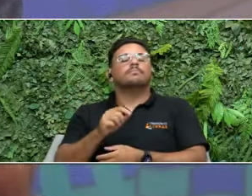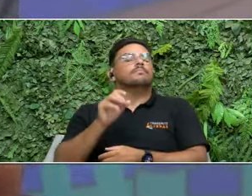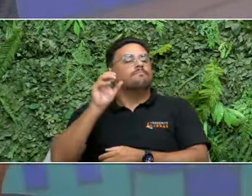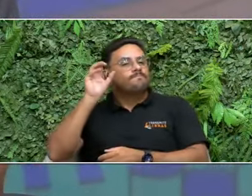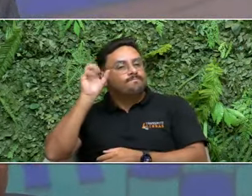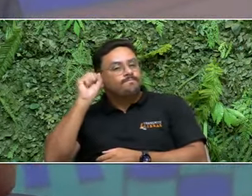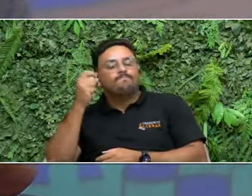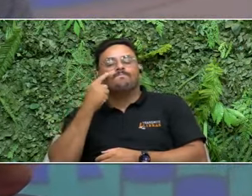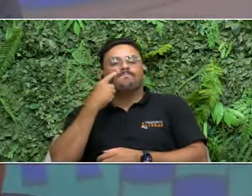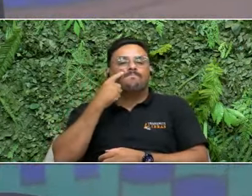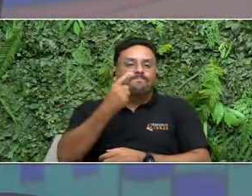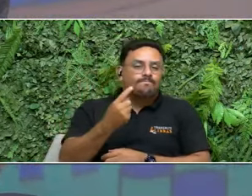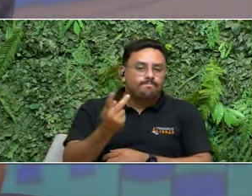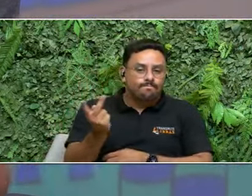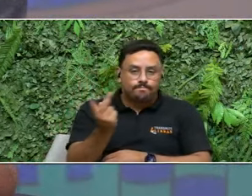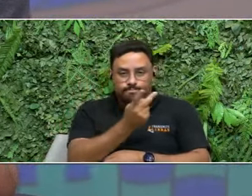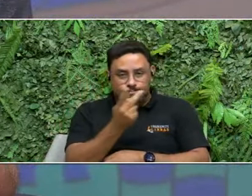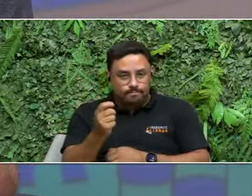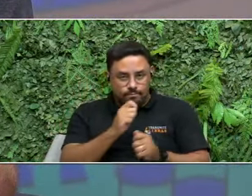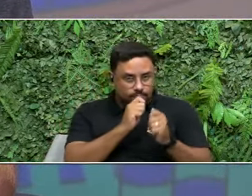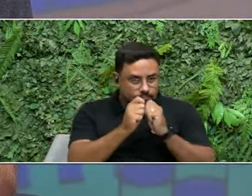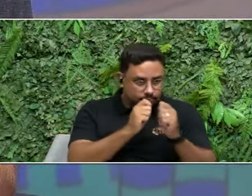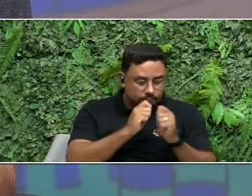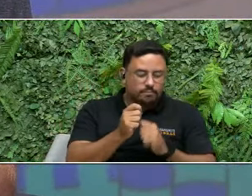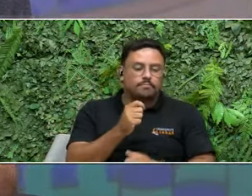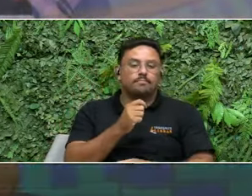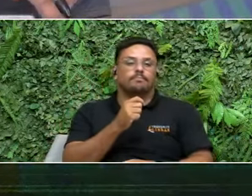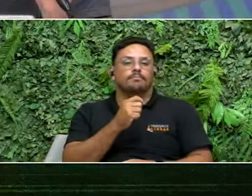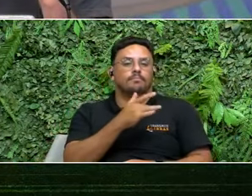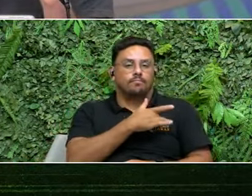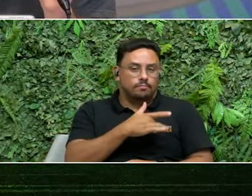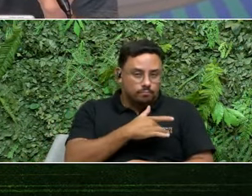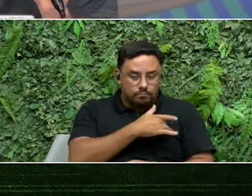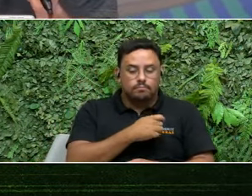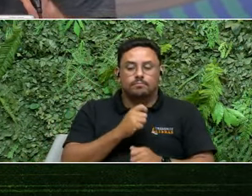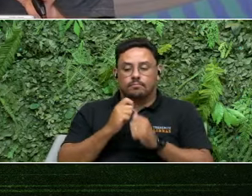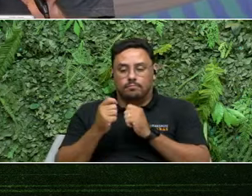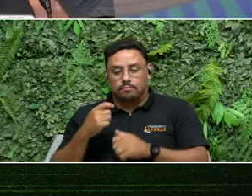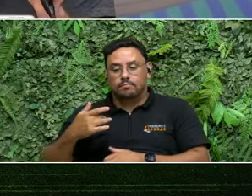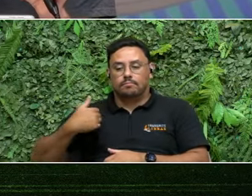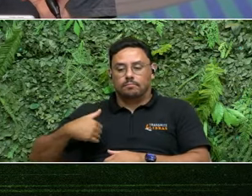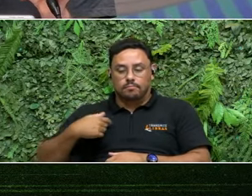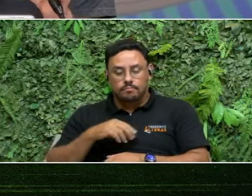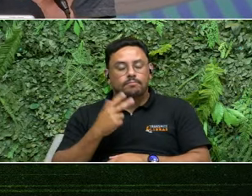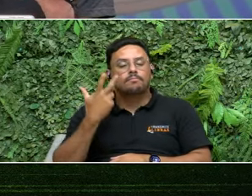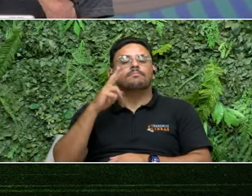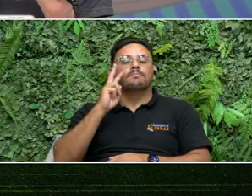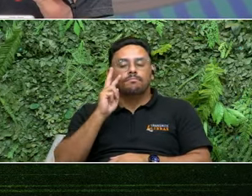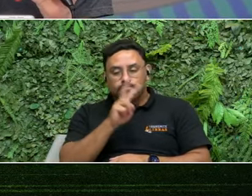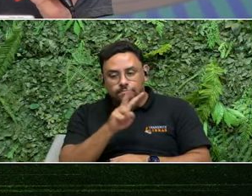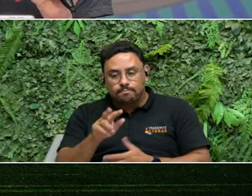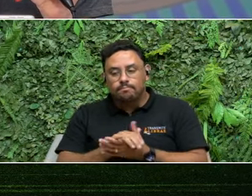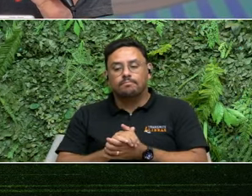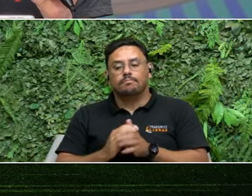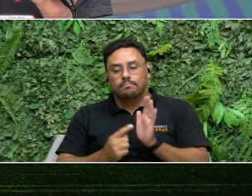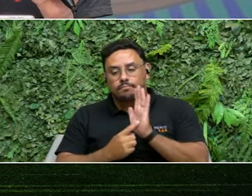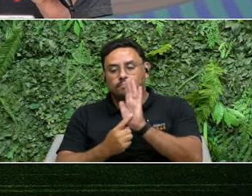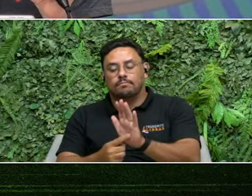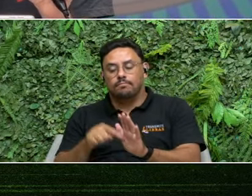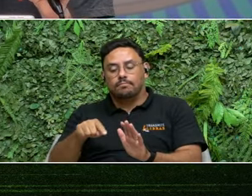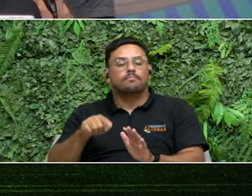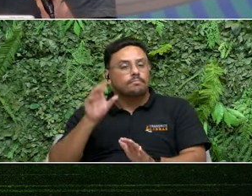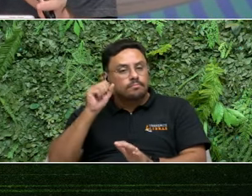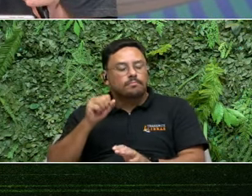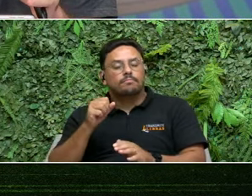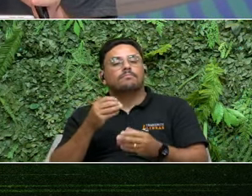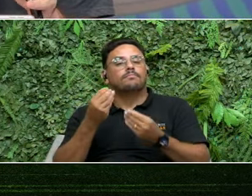aí dos trechos das duas entrevistas né a leitura dos treinadores pelo menos isso a gente conseguiu eh trazer pro nosso ouvinte